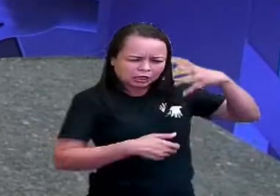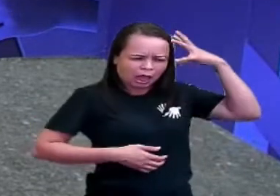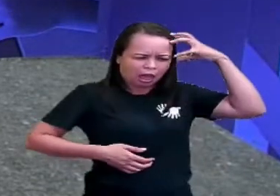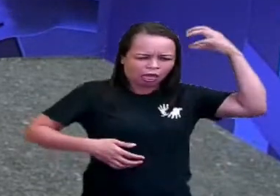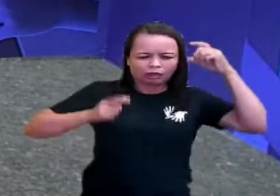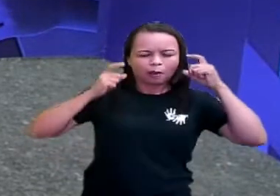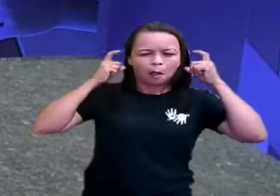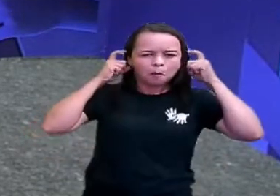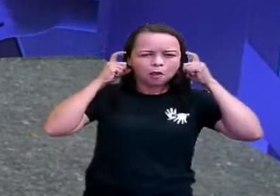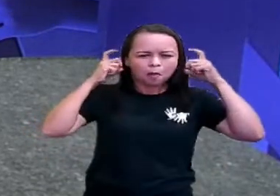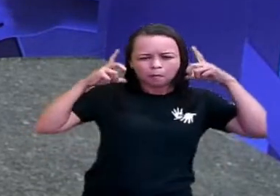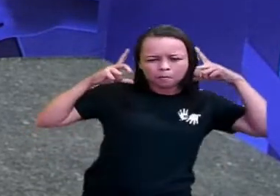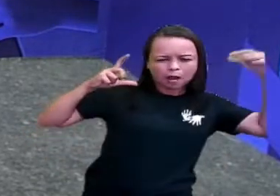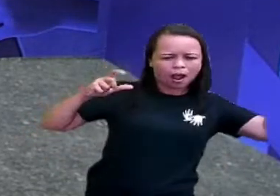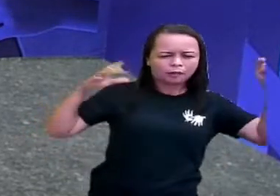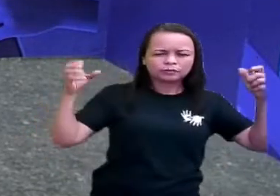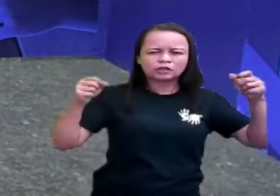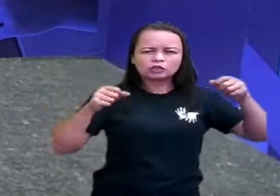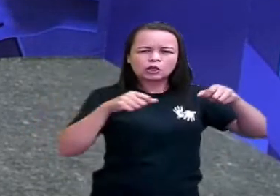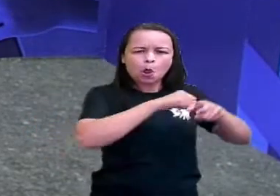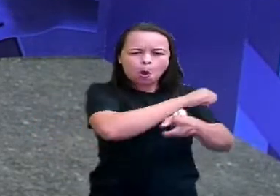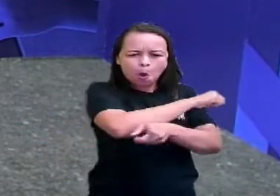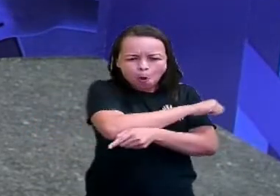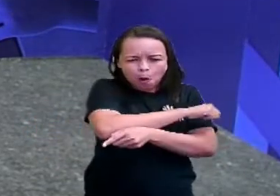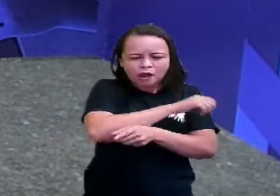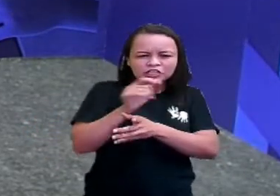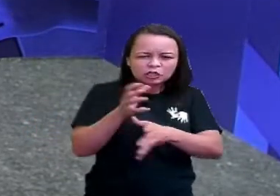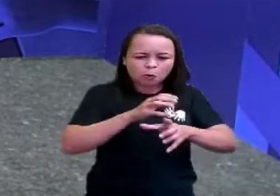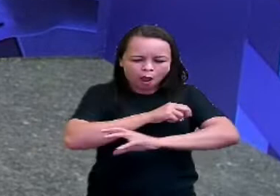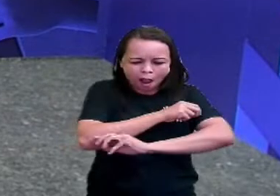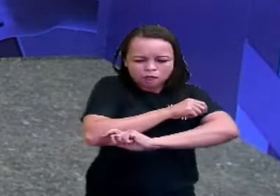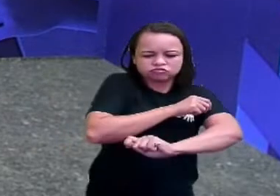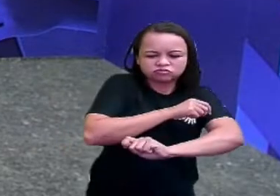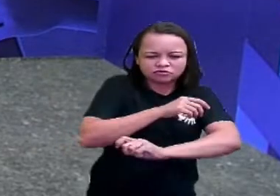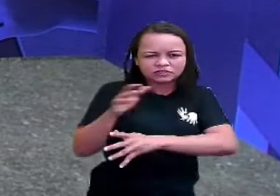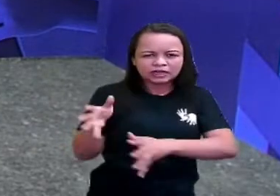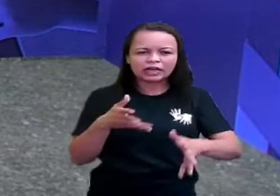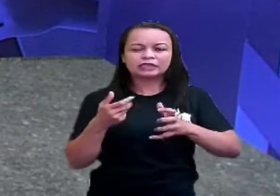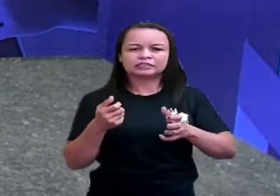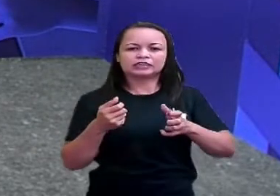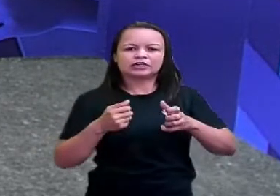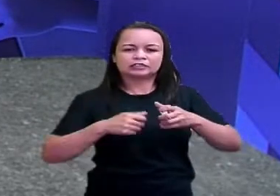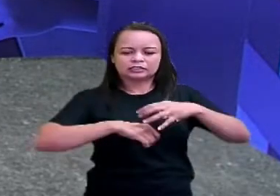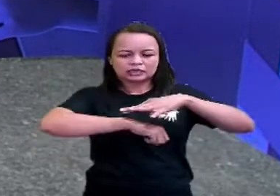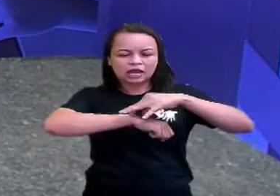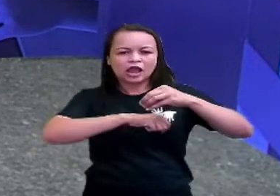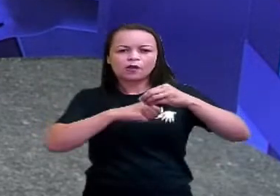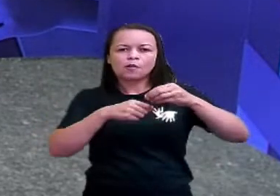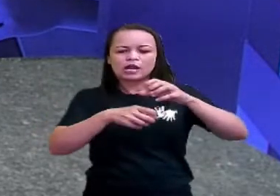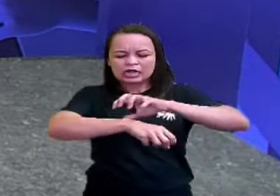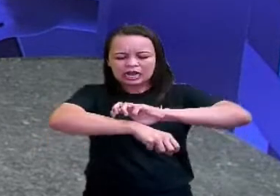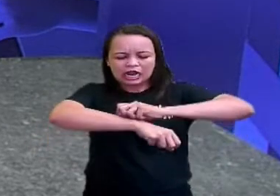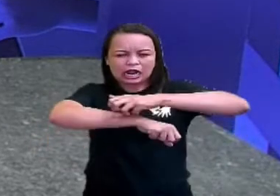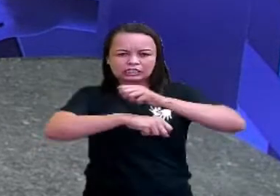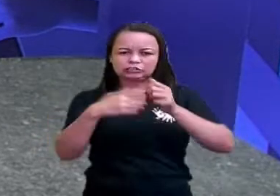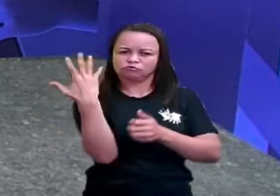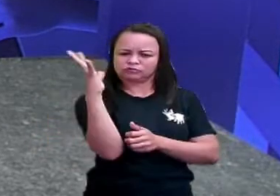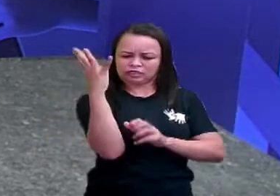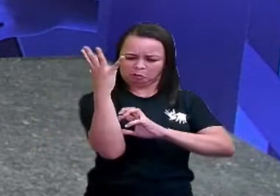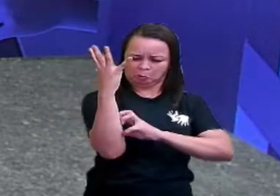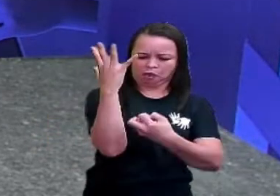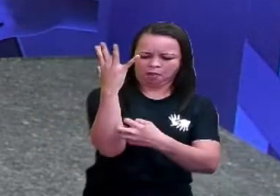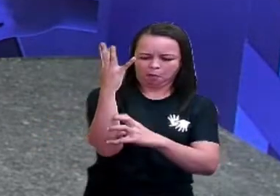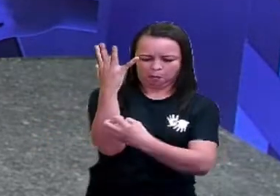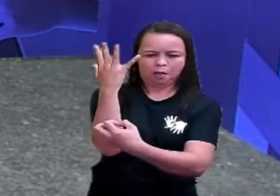orelhas feitas de palha, arrancou rabinhos de pompom, arrancou cascas de árvores que serviam como casco.